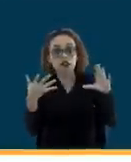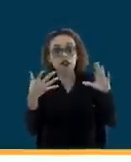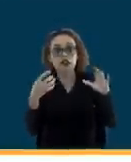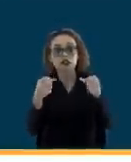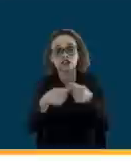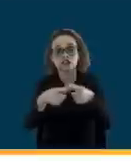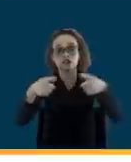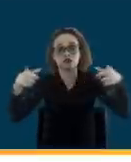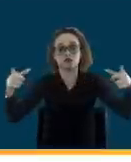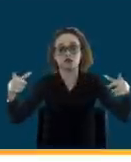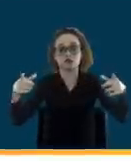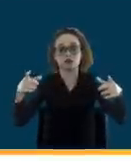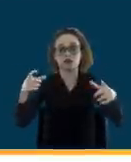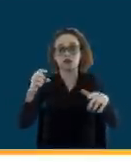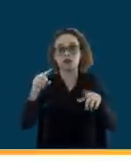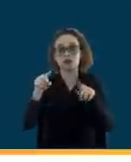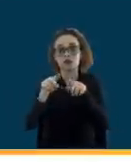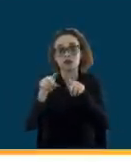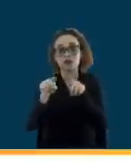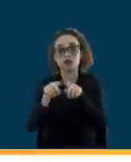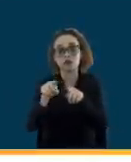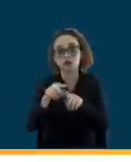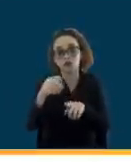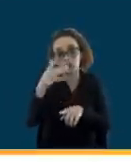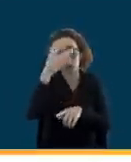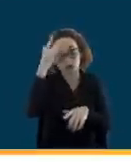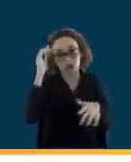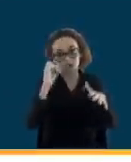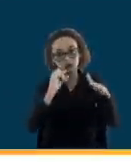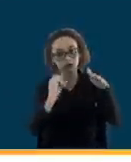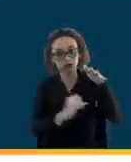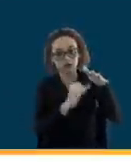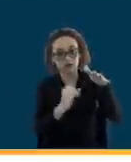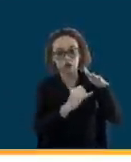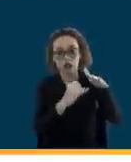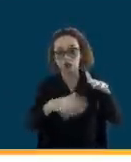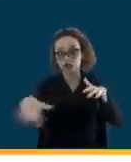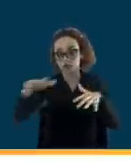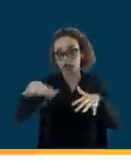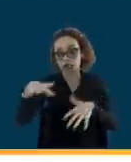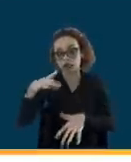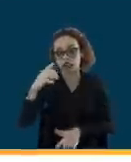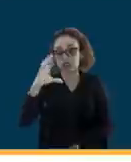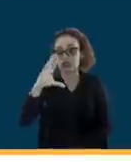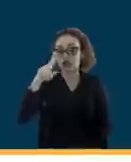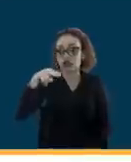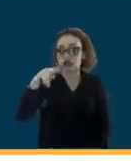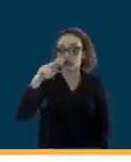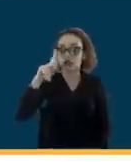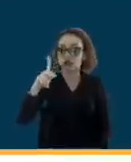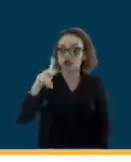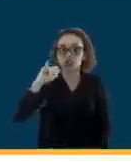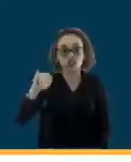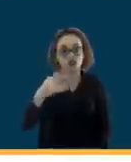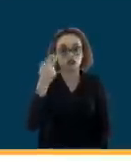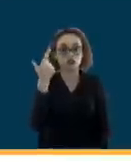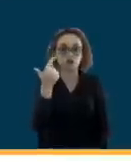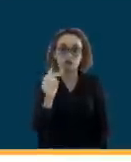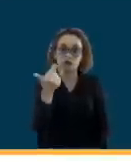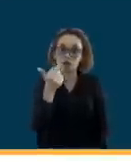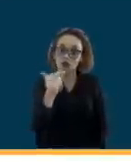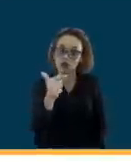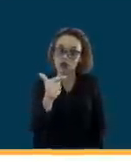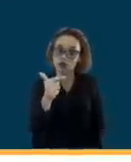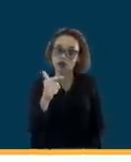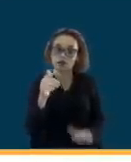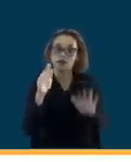dos informais, né? Dos espaços sem CNPJ, porque é uma dúvida que sempre surge, a gente sempre tem que estar falando. Mas é uma afirmação política que a